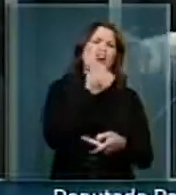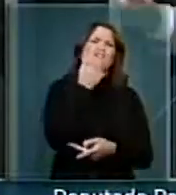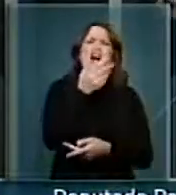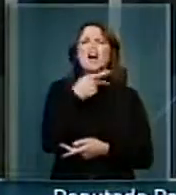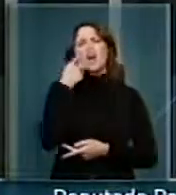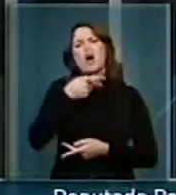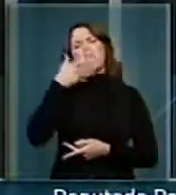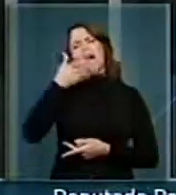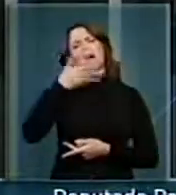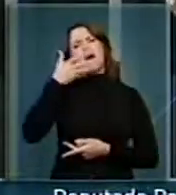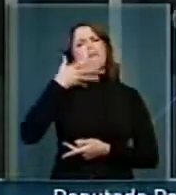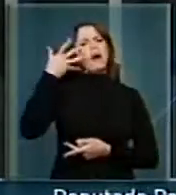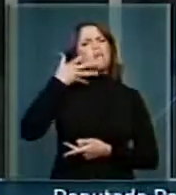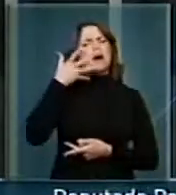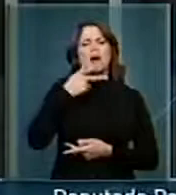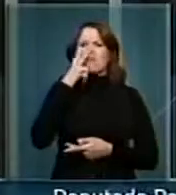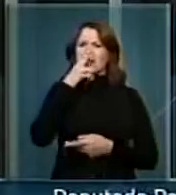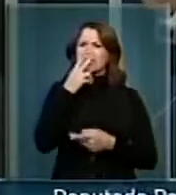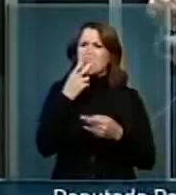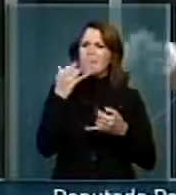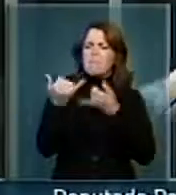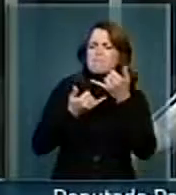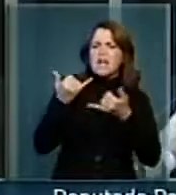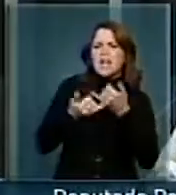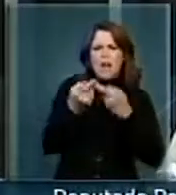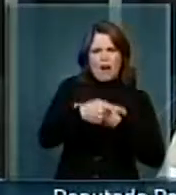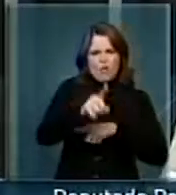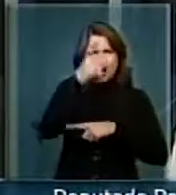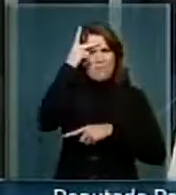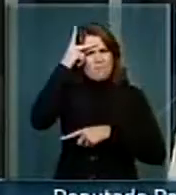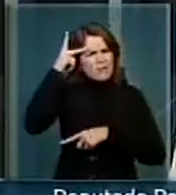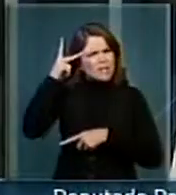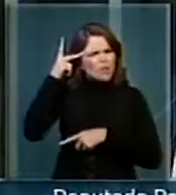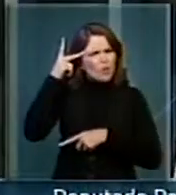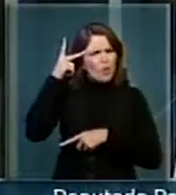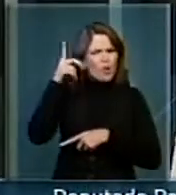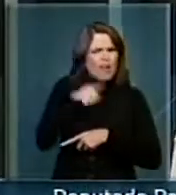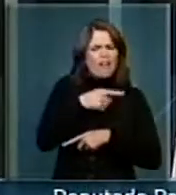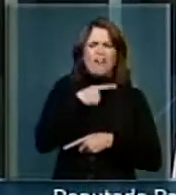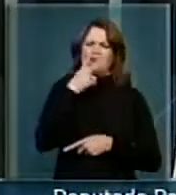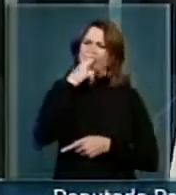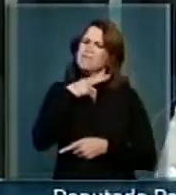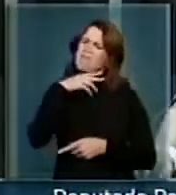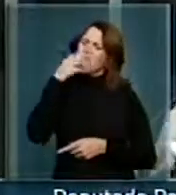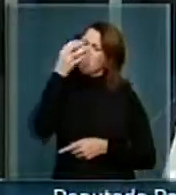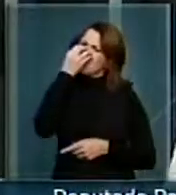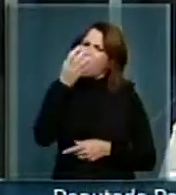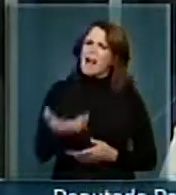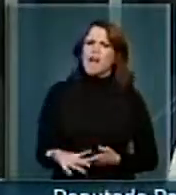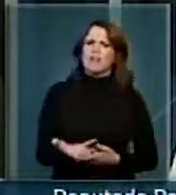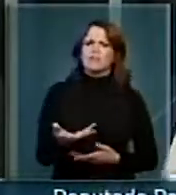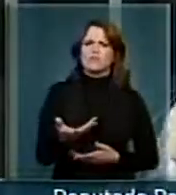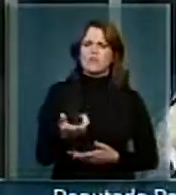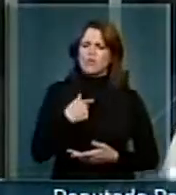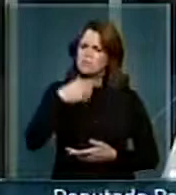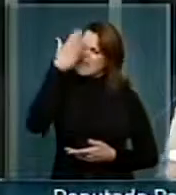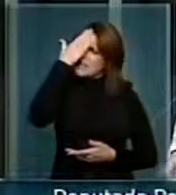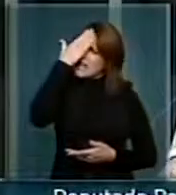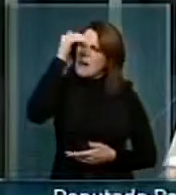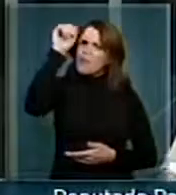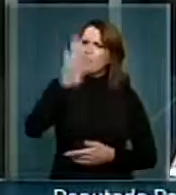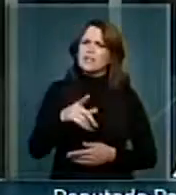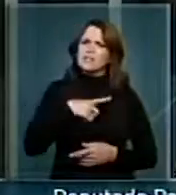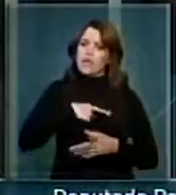é brincar com a boa vontade e a boa fé dos brasileiros, que sabem que o Brasil vive momento